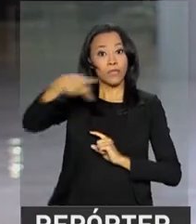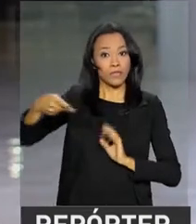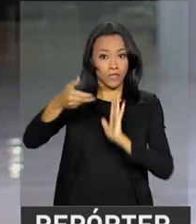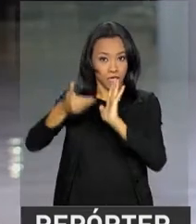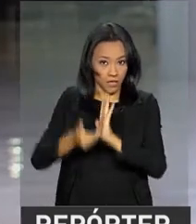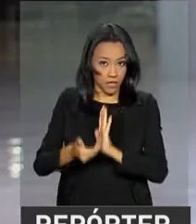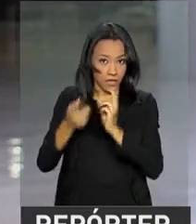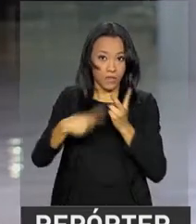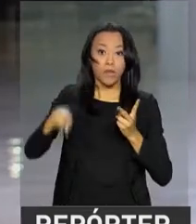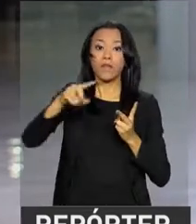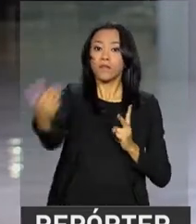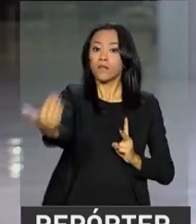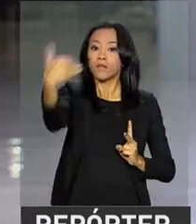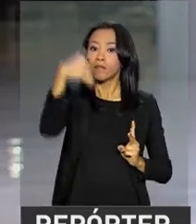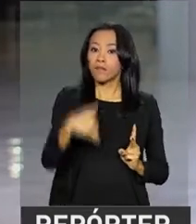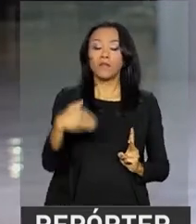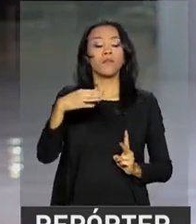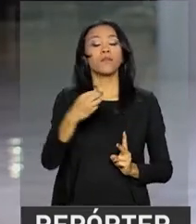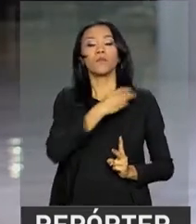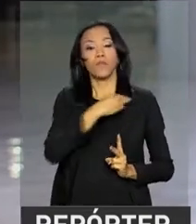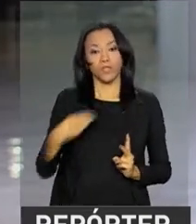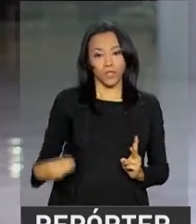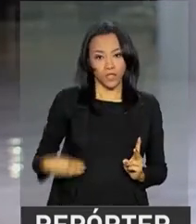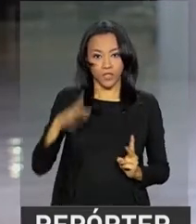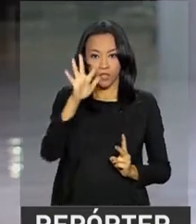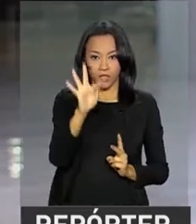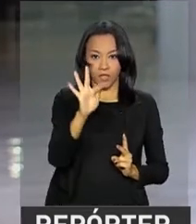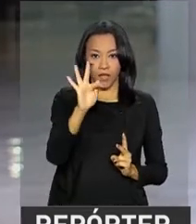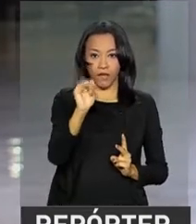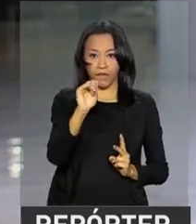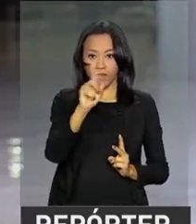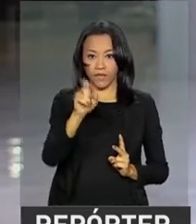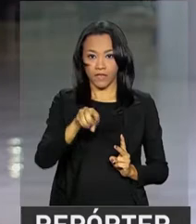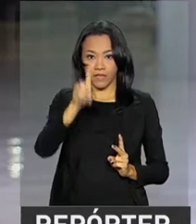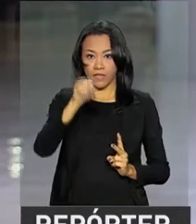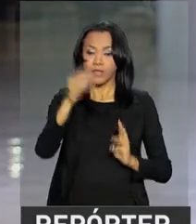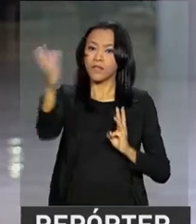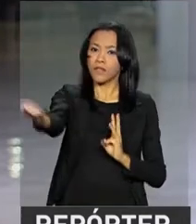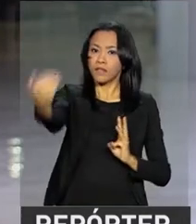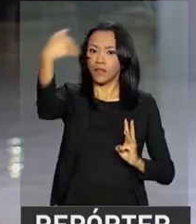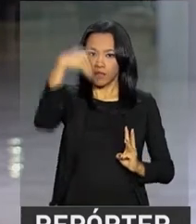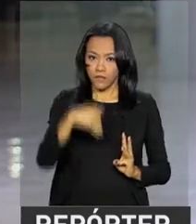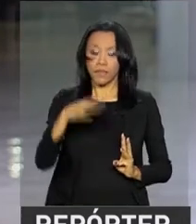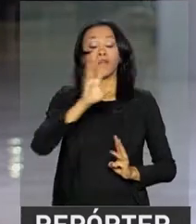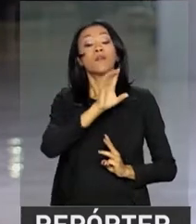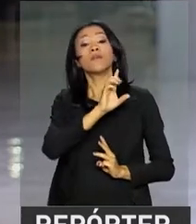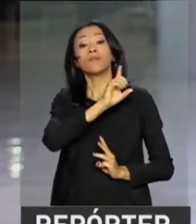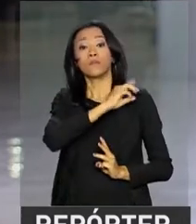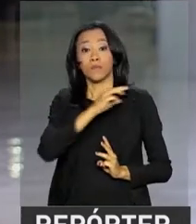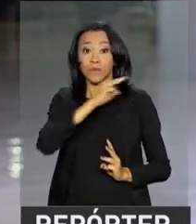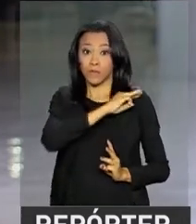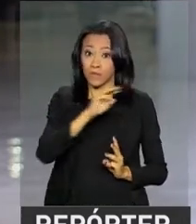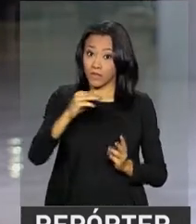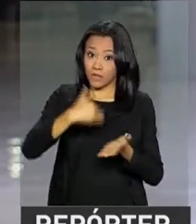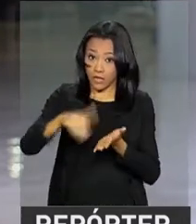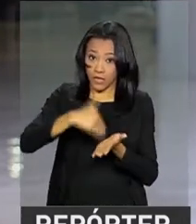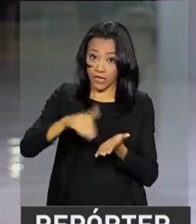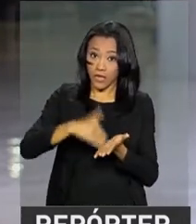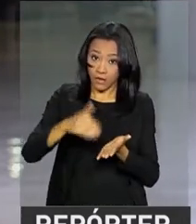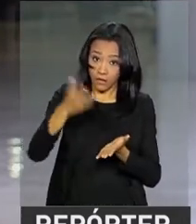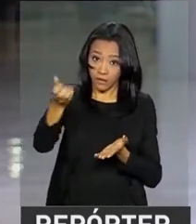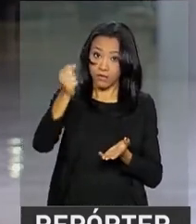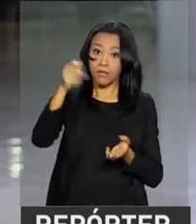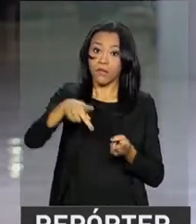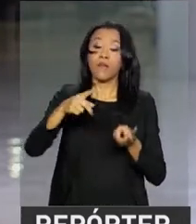o ministro da fazenda e henrique meirelles o secretário de previdência do ministério da fazenda marcelo caetano e os